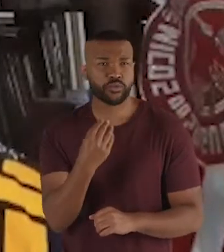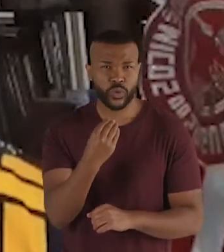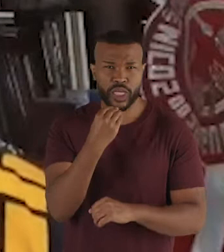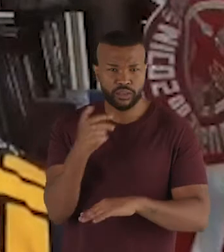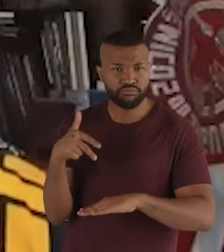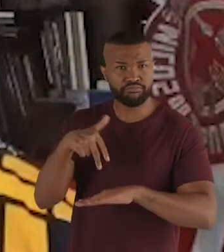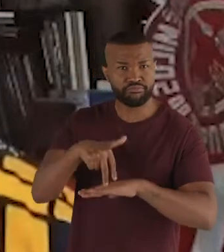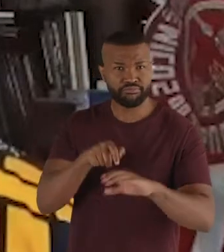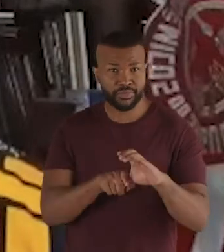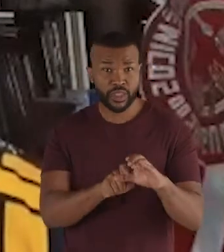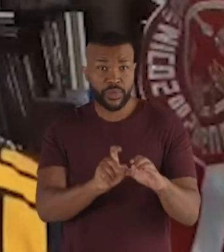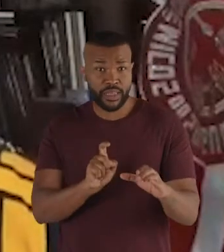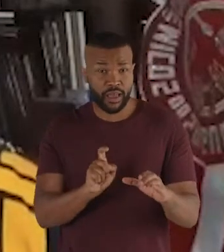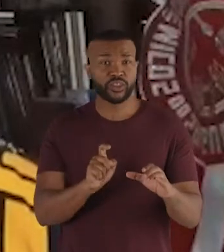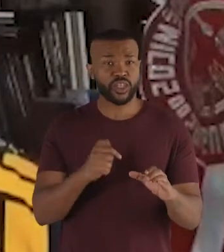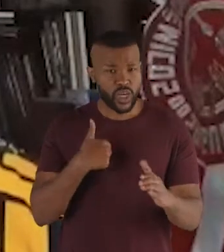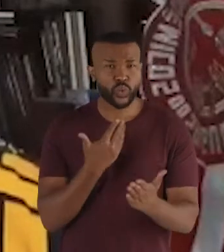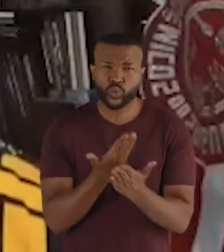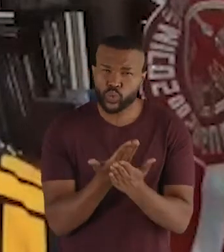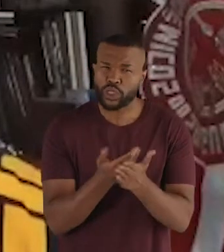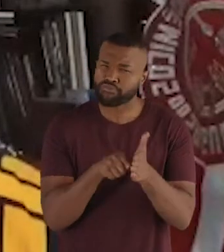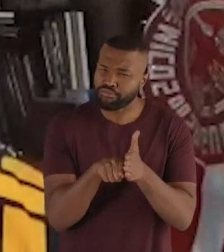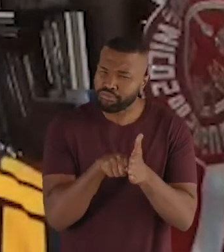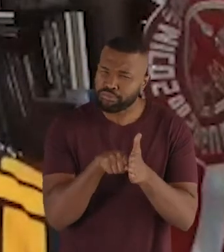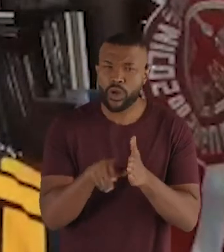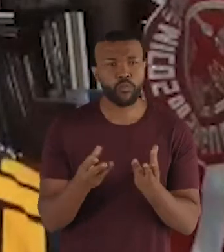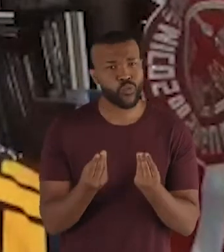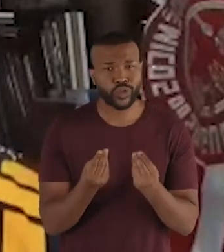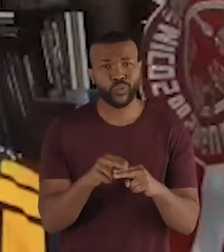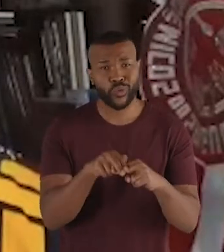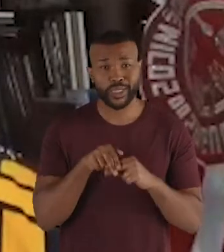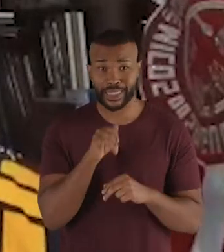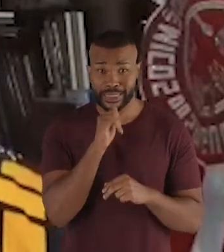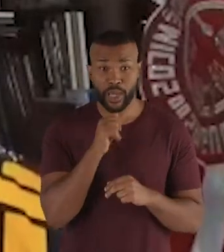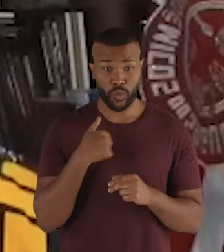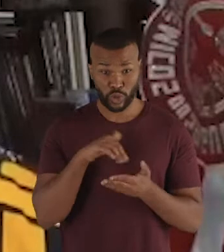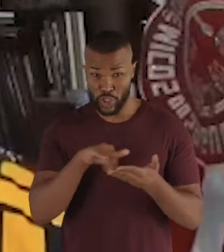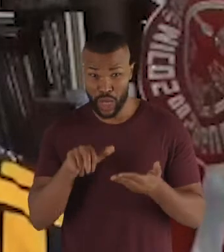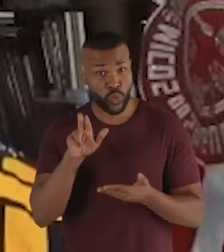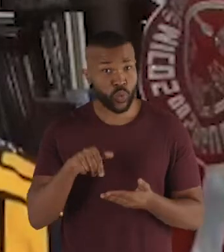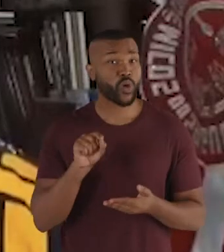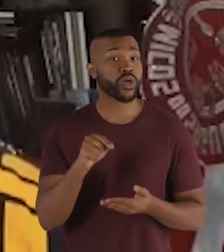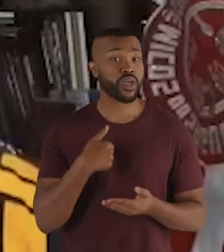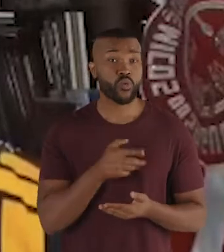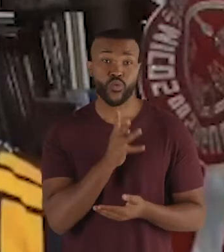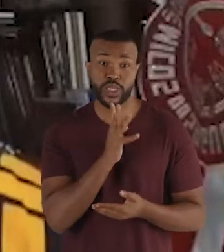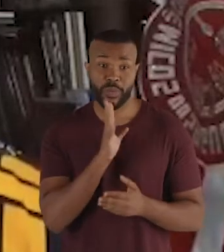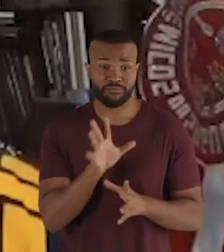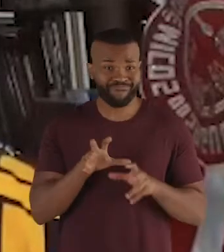vez, independente, e que eu estudasse muito, porque a única coisa que não poderiam me tirar desse país seria